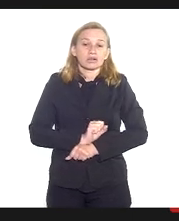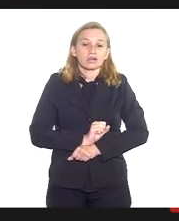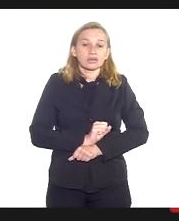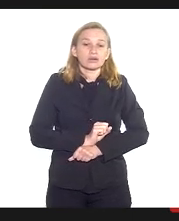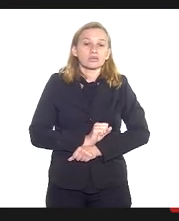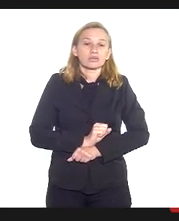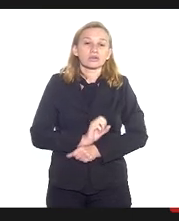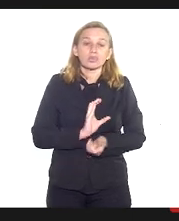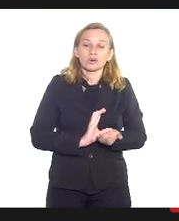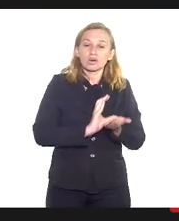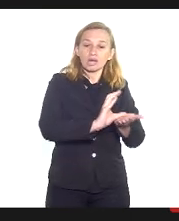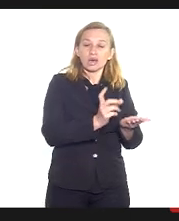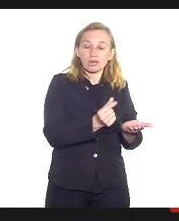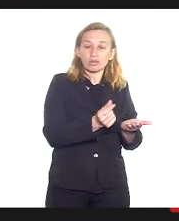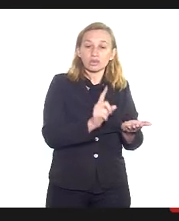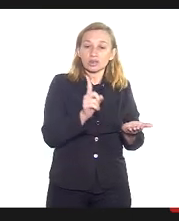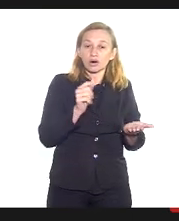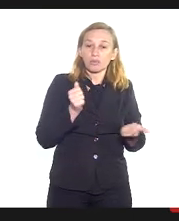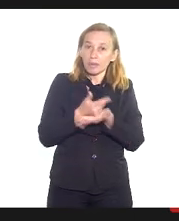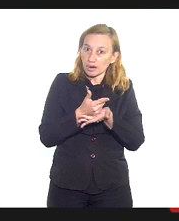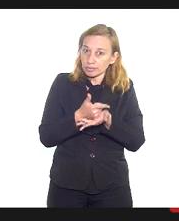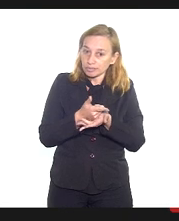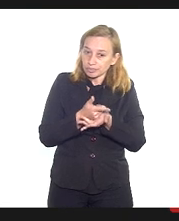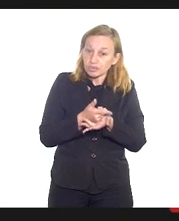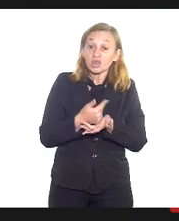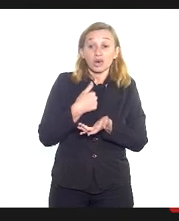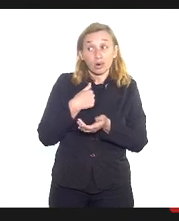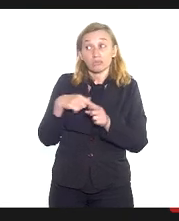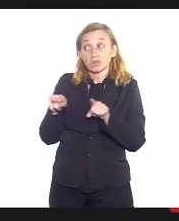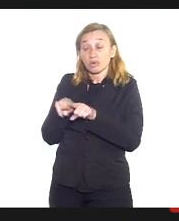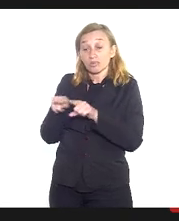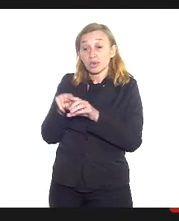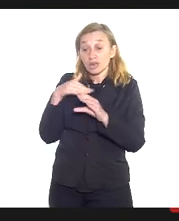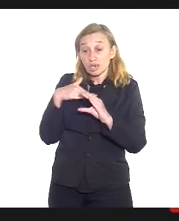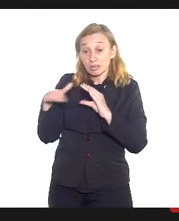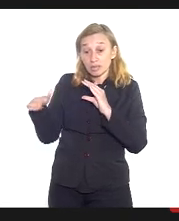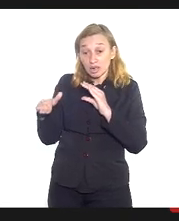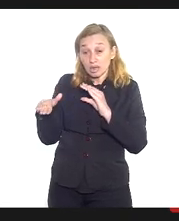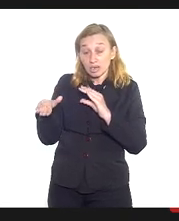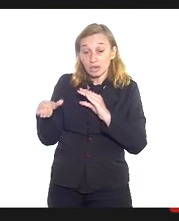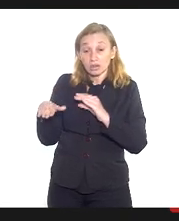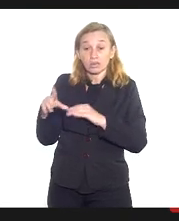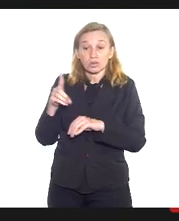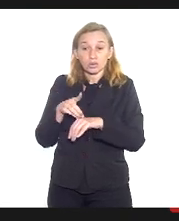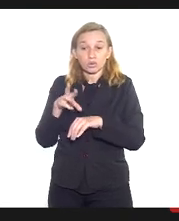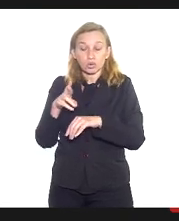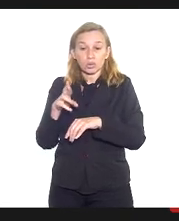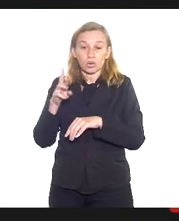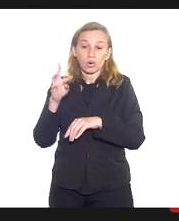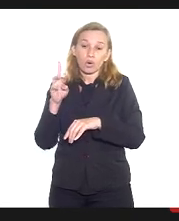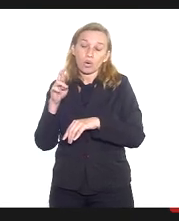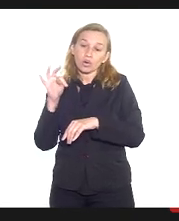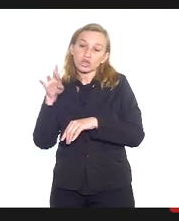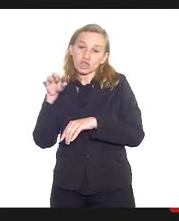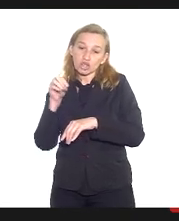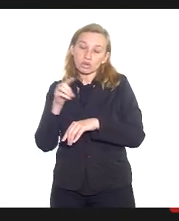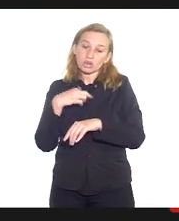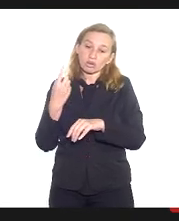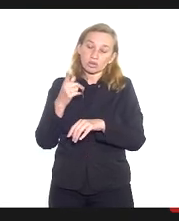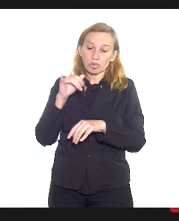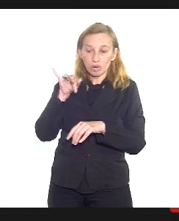aos recursos não tributários. E eu vou também encaminhar essa questão para o doutor Rodrigo Lopes, da nossa